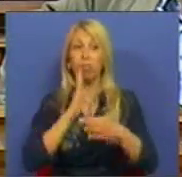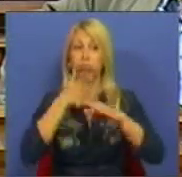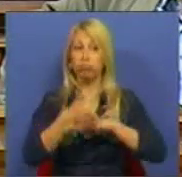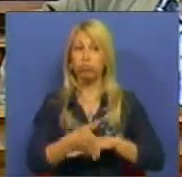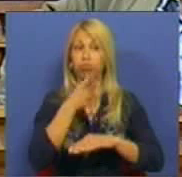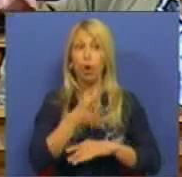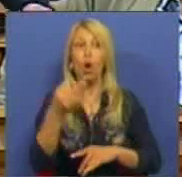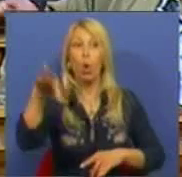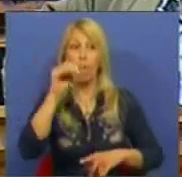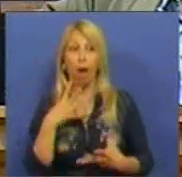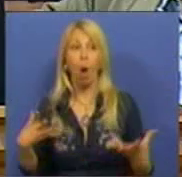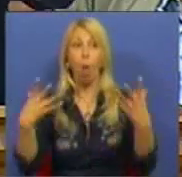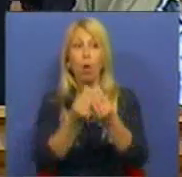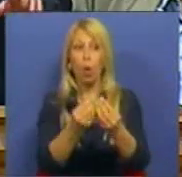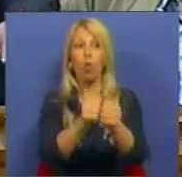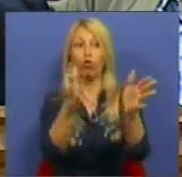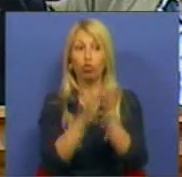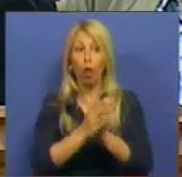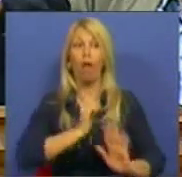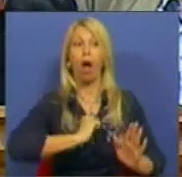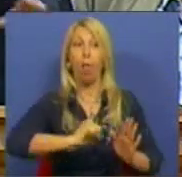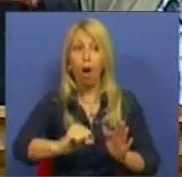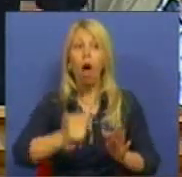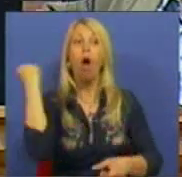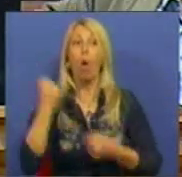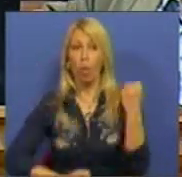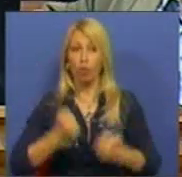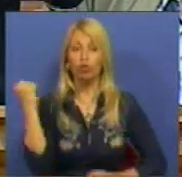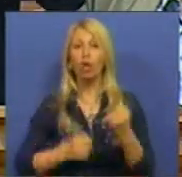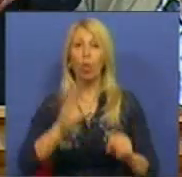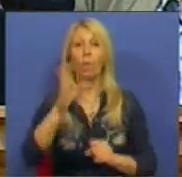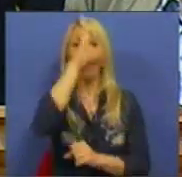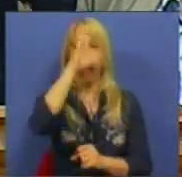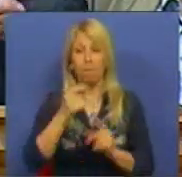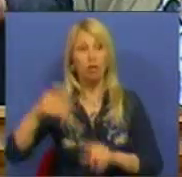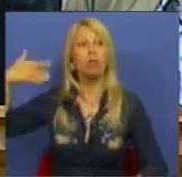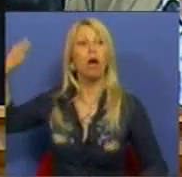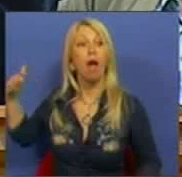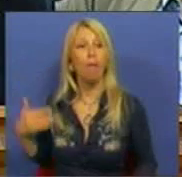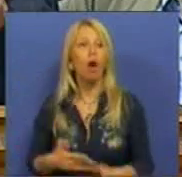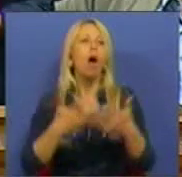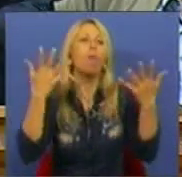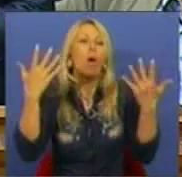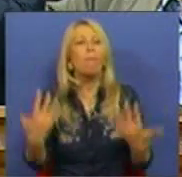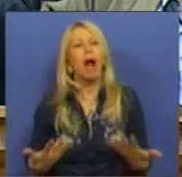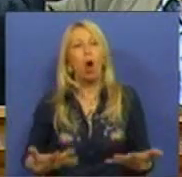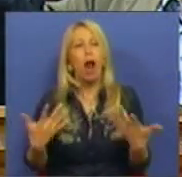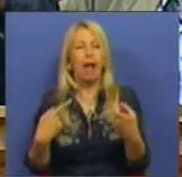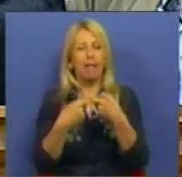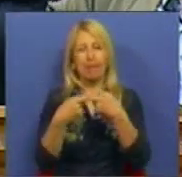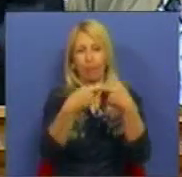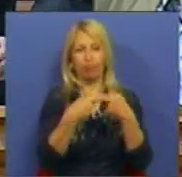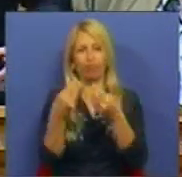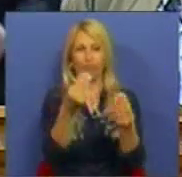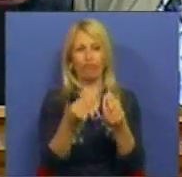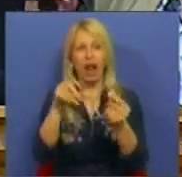toda a oposição, contestando o Governo e o Primeiro-Ministro à época. Bom, mas agora temos o estilo Lacão e, portanto,